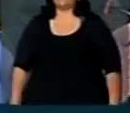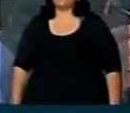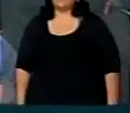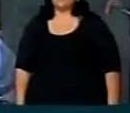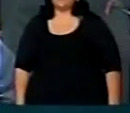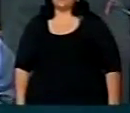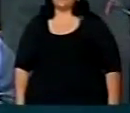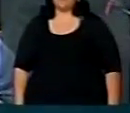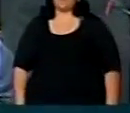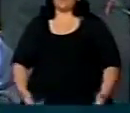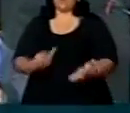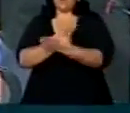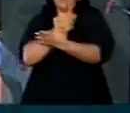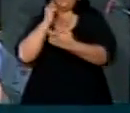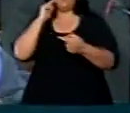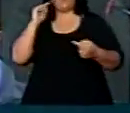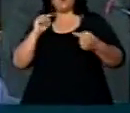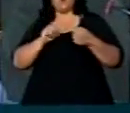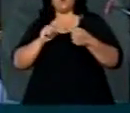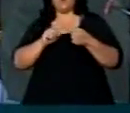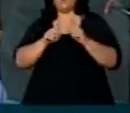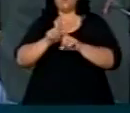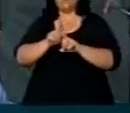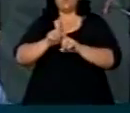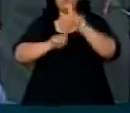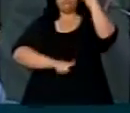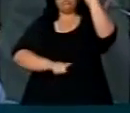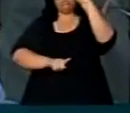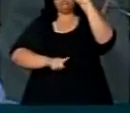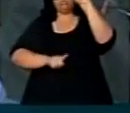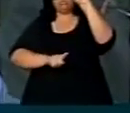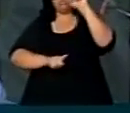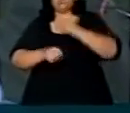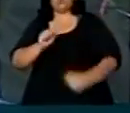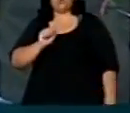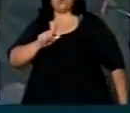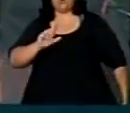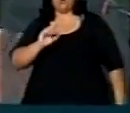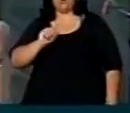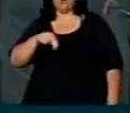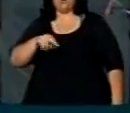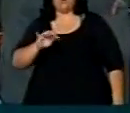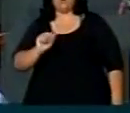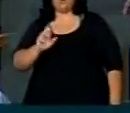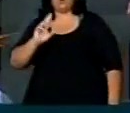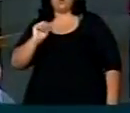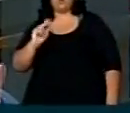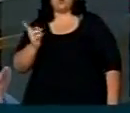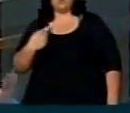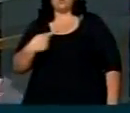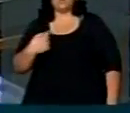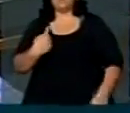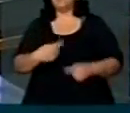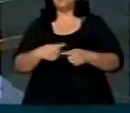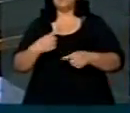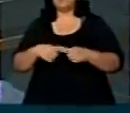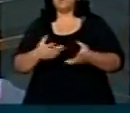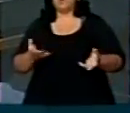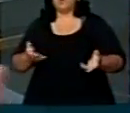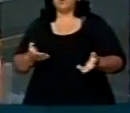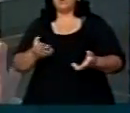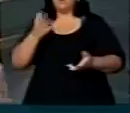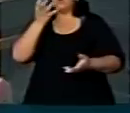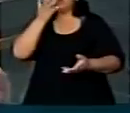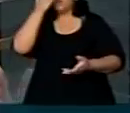Aquele acordo do lançamento de foguete lá em Alcântara. Eu queria saber sobre as tríplices fronteiras. Nós temos 2